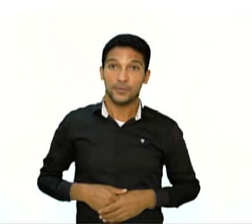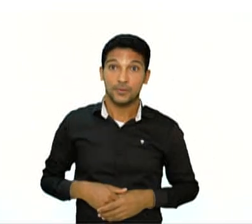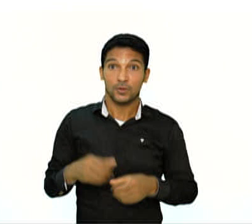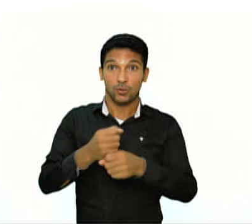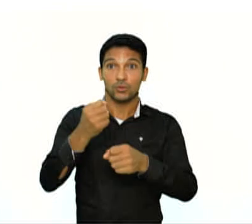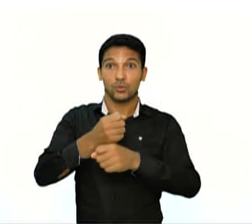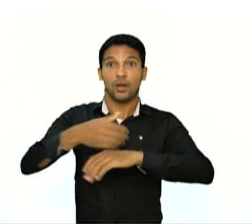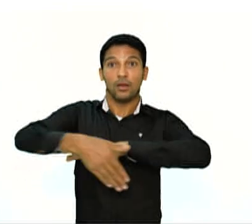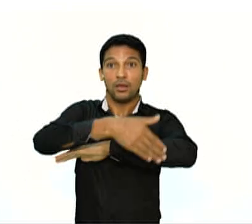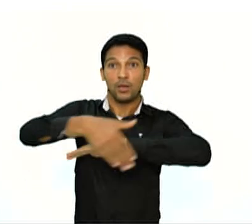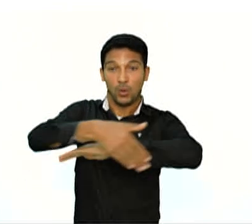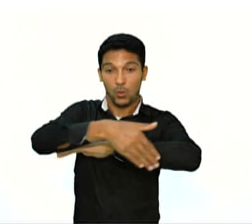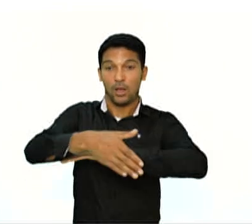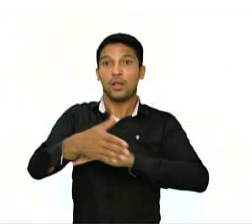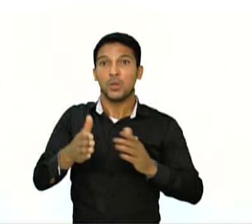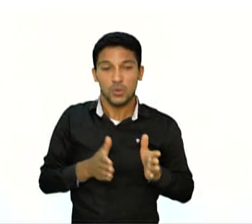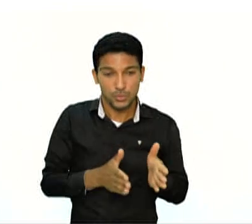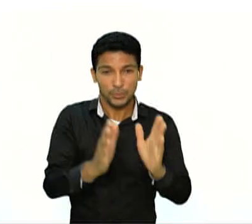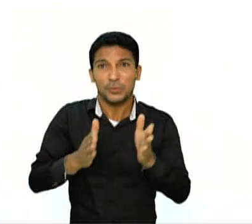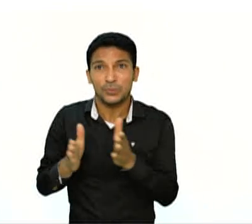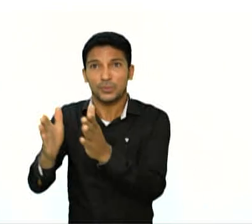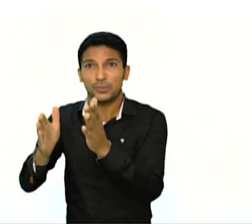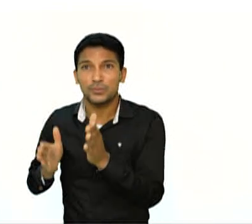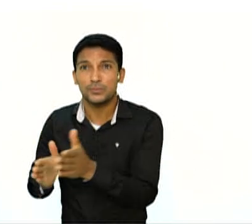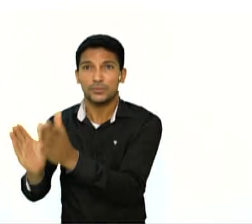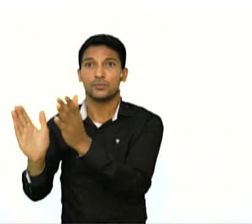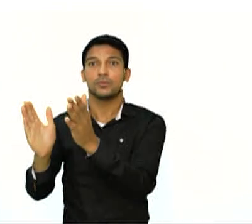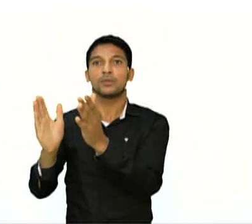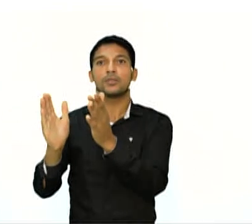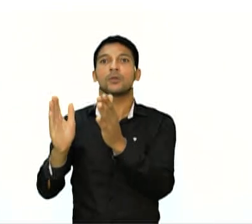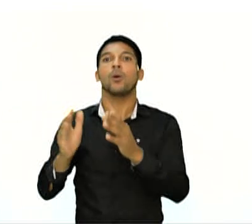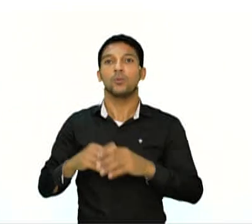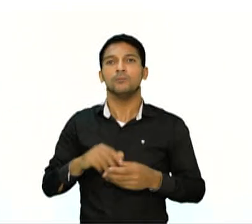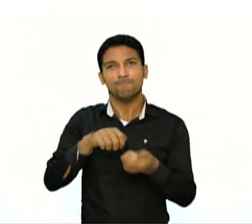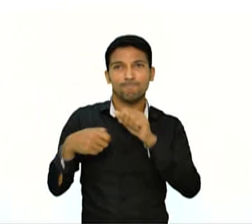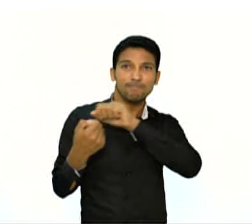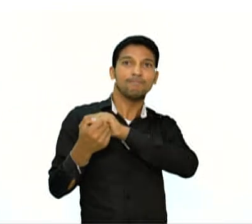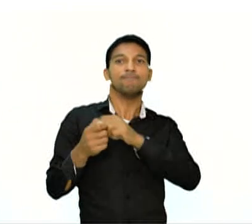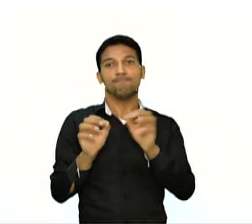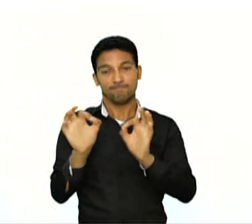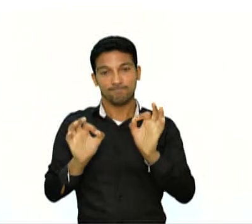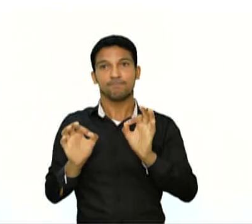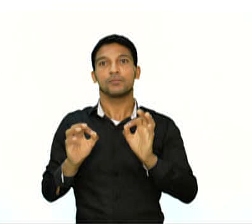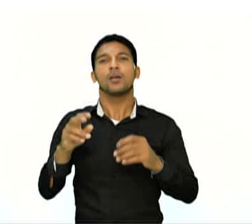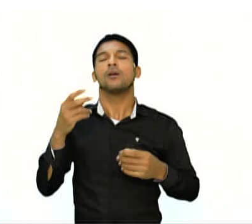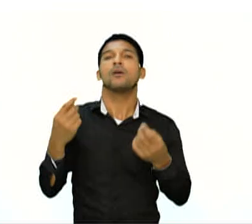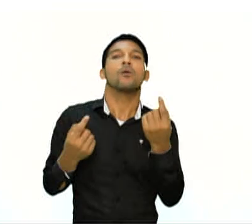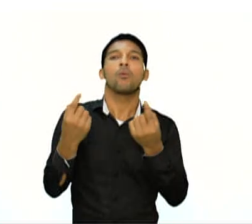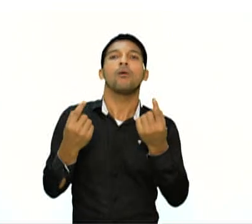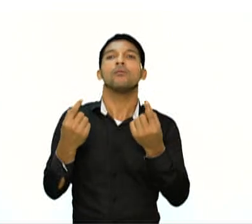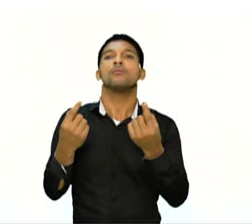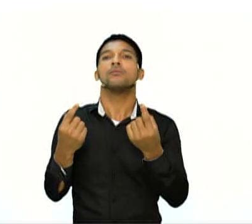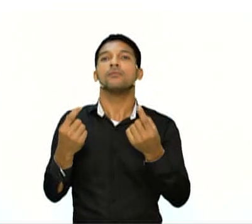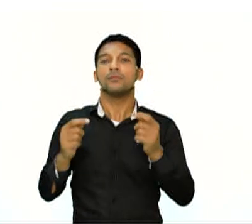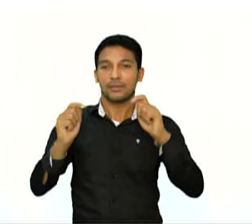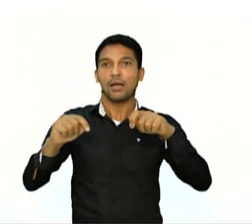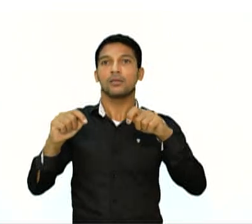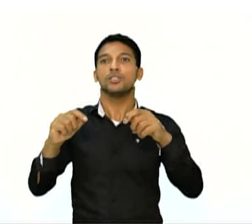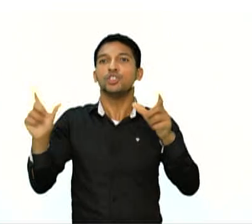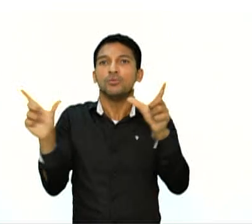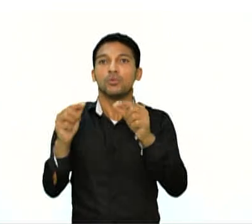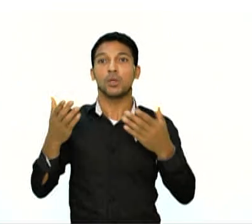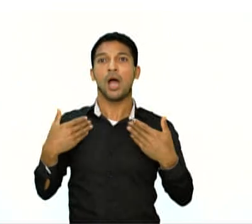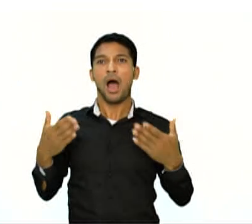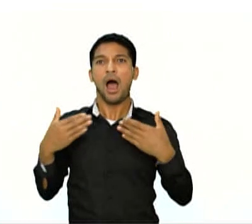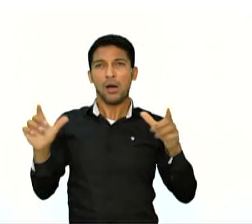gerenciamento de tráfego terrestre. Tem vários assuntos aqui, vocês devem marcar aquele que mais neutraliza a ação em